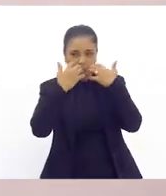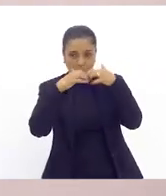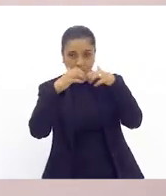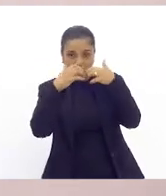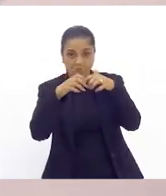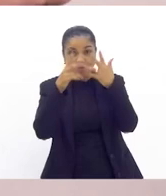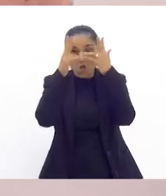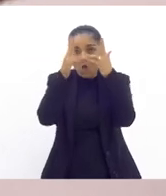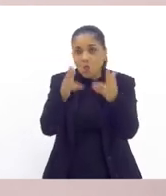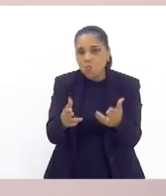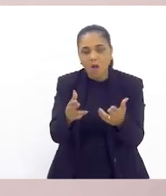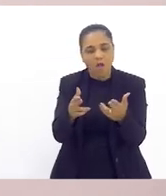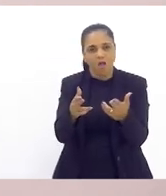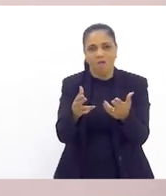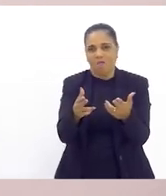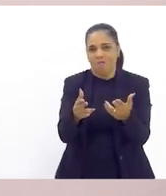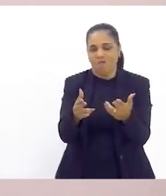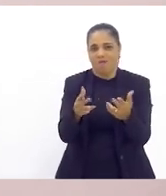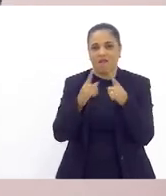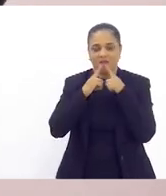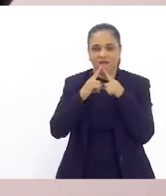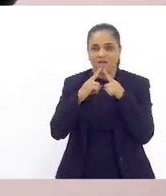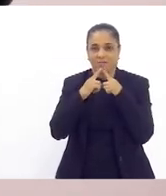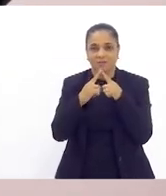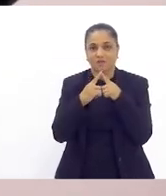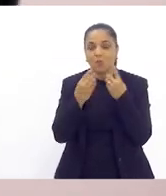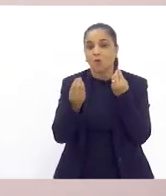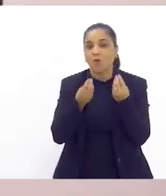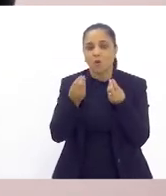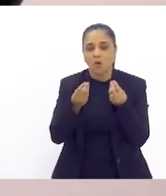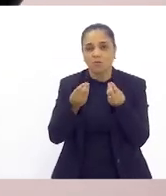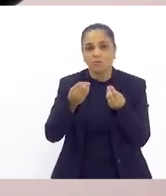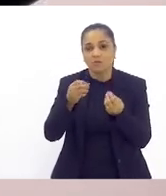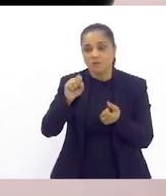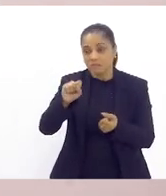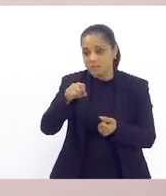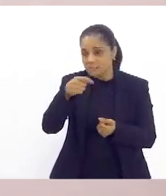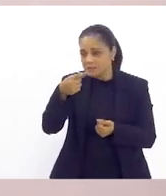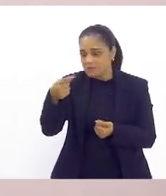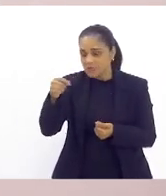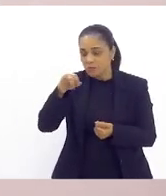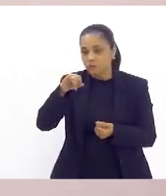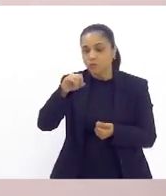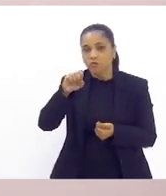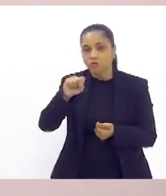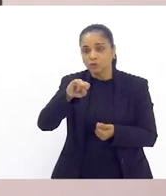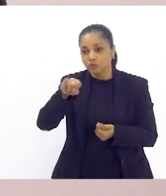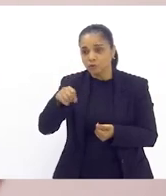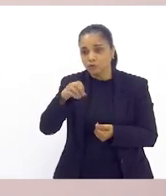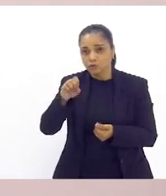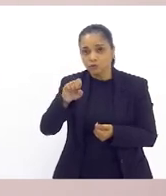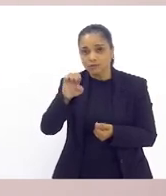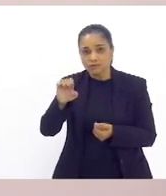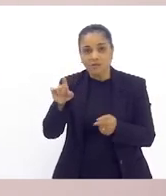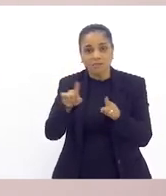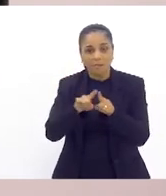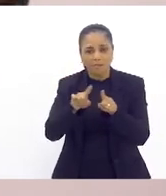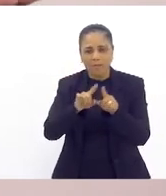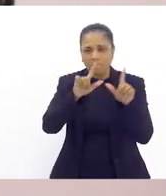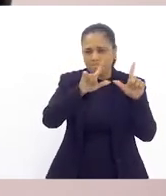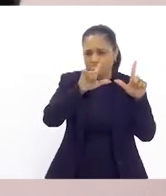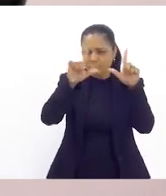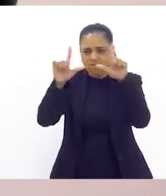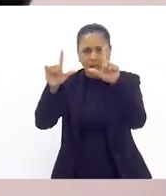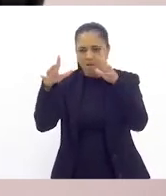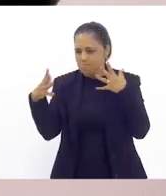Iguais não é possível a gente não consigo combater né Igual eu falei lá em São José era uma apresentação de uma hora bonito Porto pelegante eu nunca tinha visto